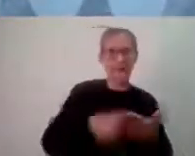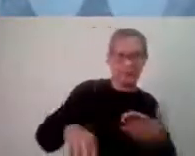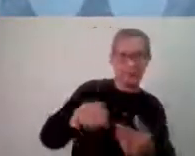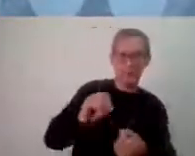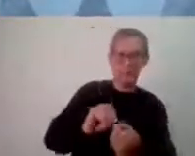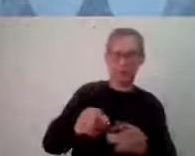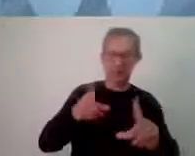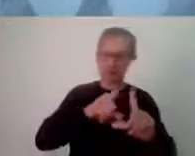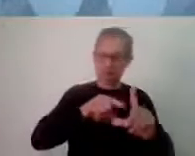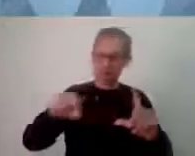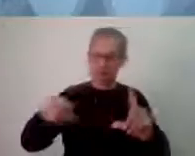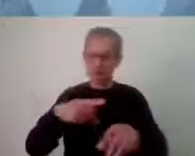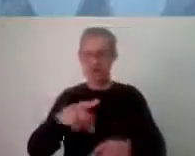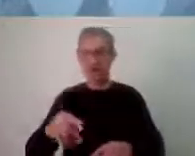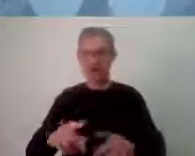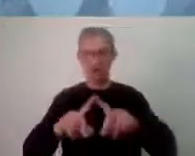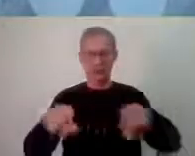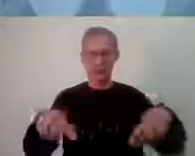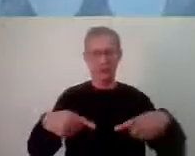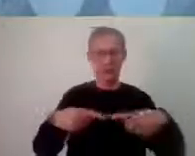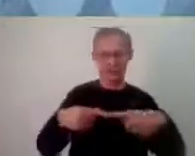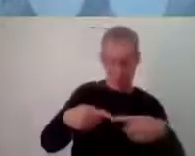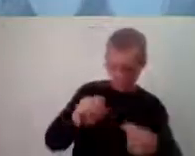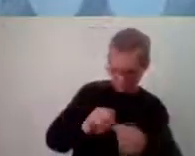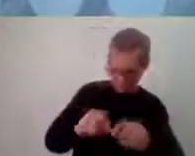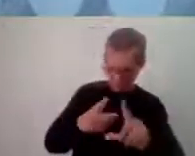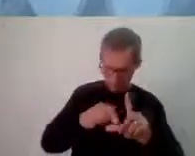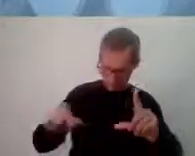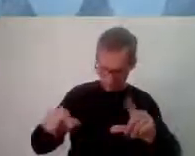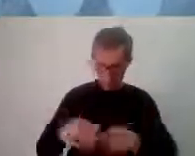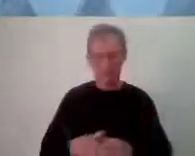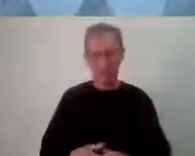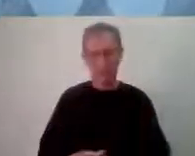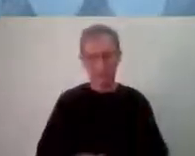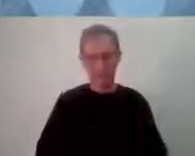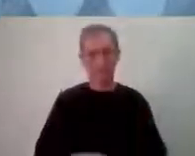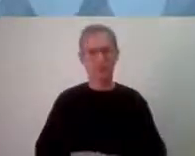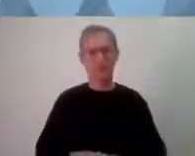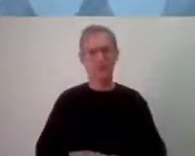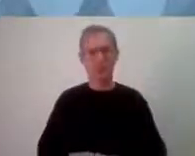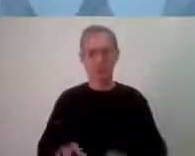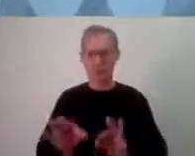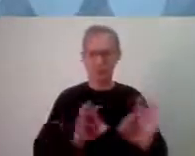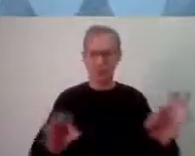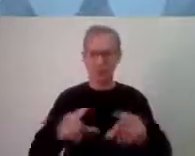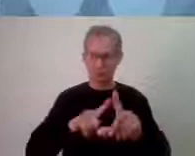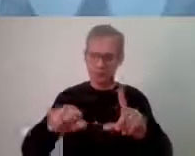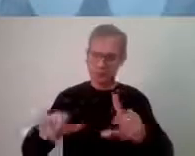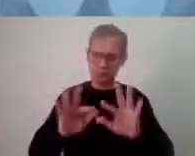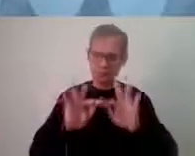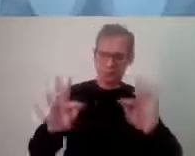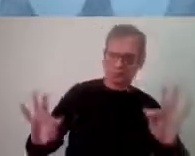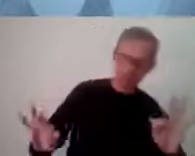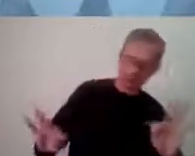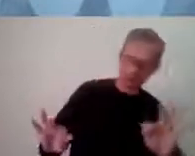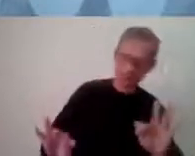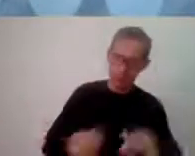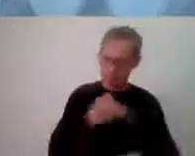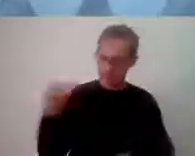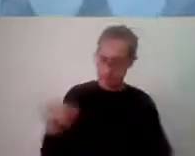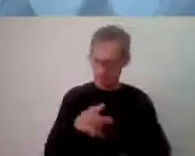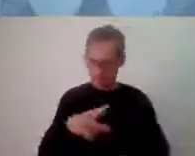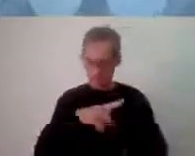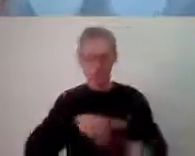o gráfico da sua região, faz o gráfico daquele, né? Faz o esboço gráfico daquela função. Ele vai ser essencial para